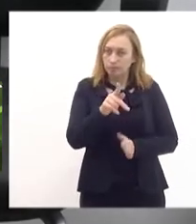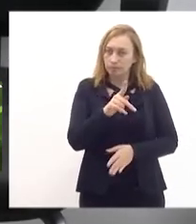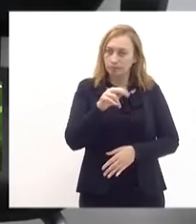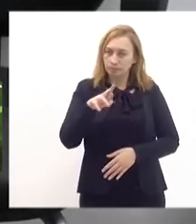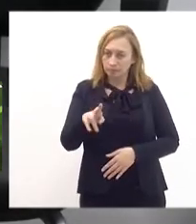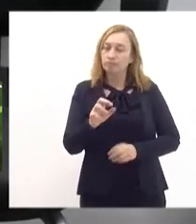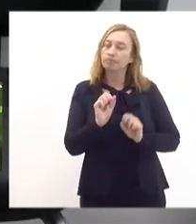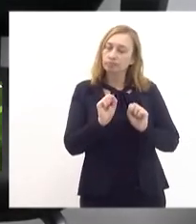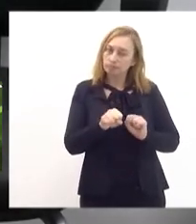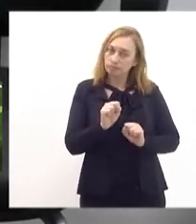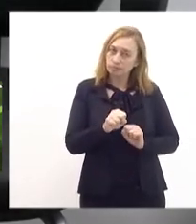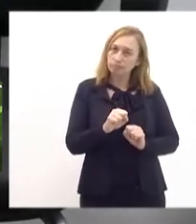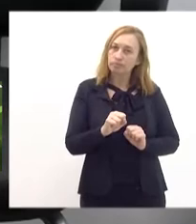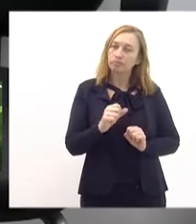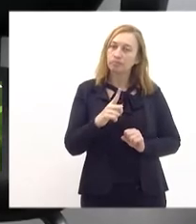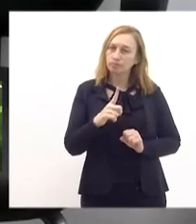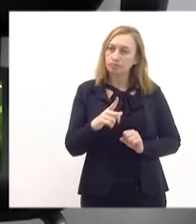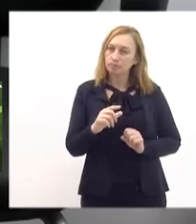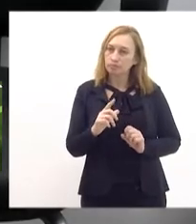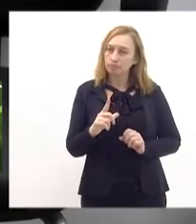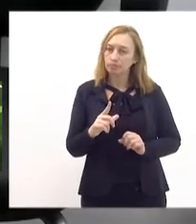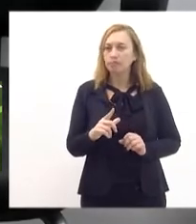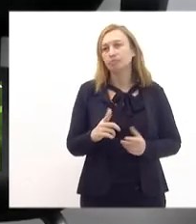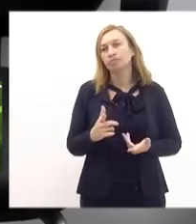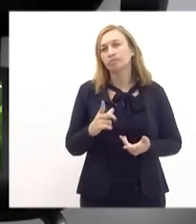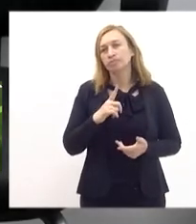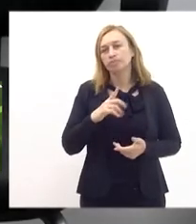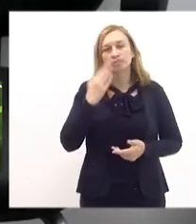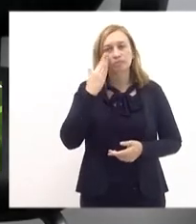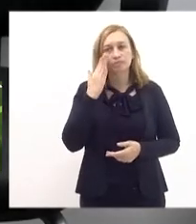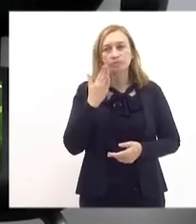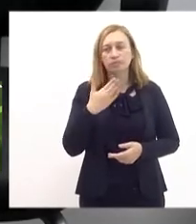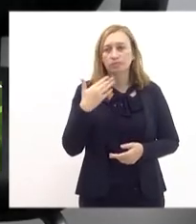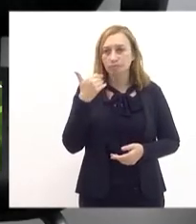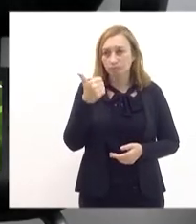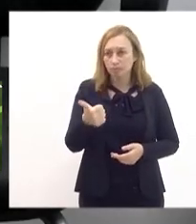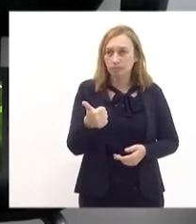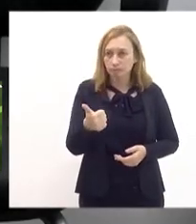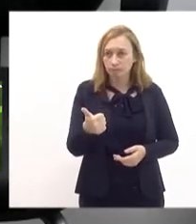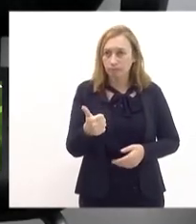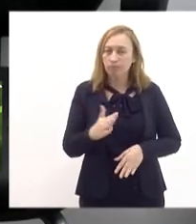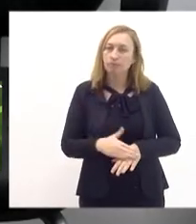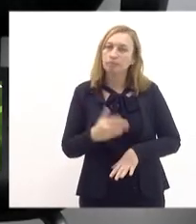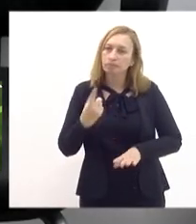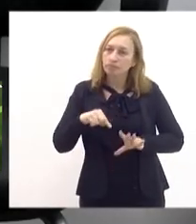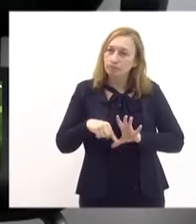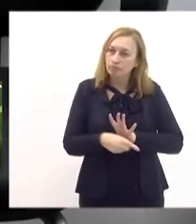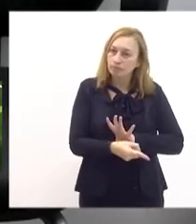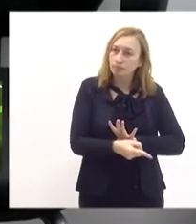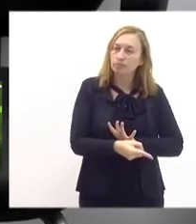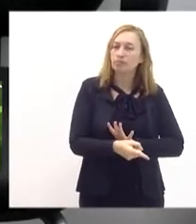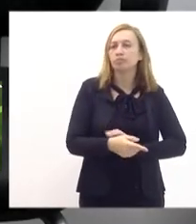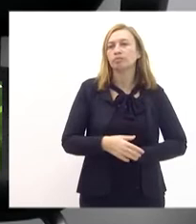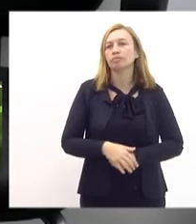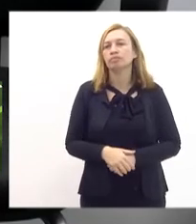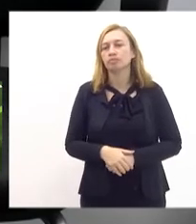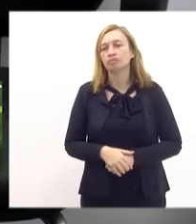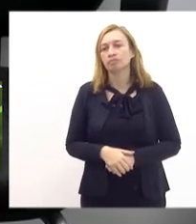possa formar o seu juízo de convicção um pouco mais profundo